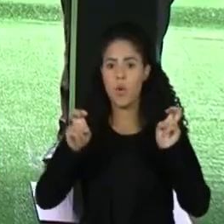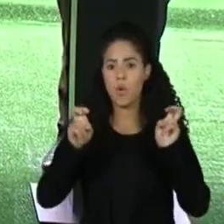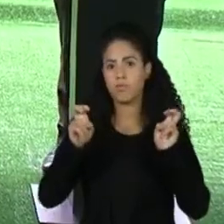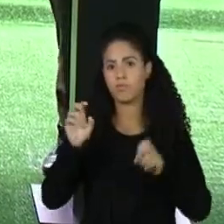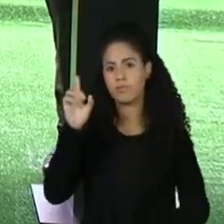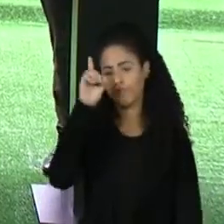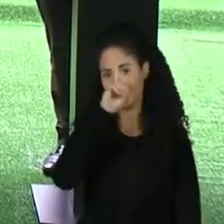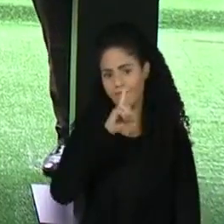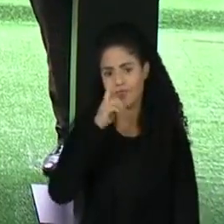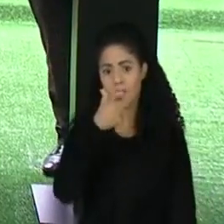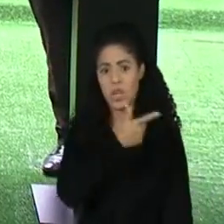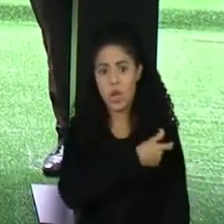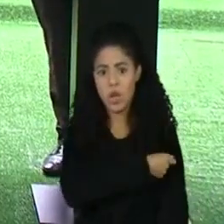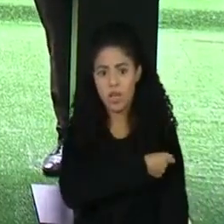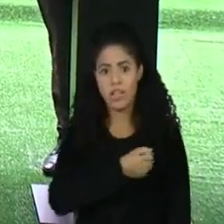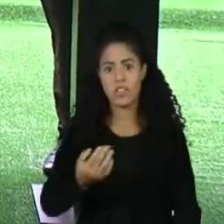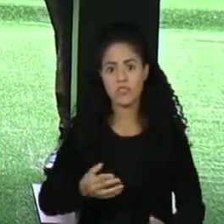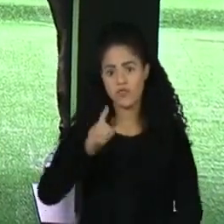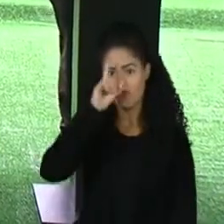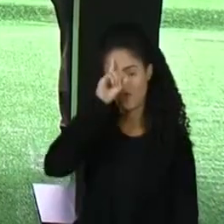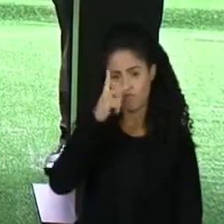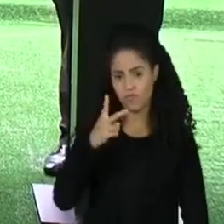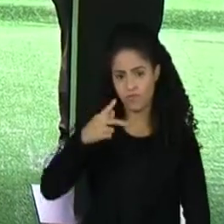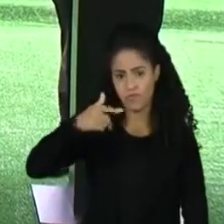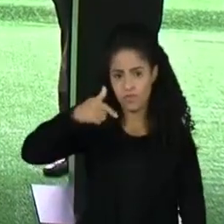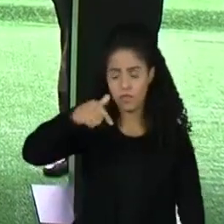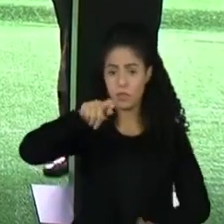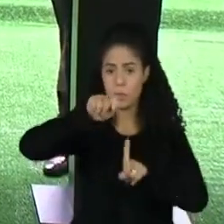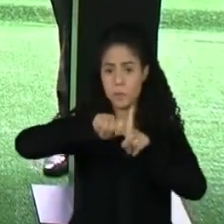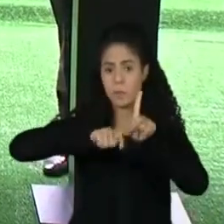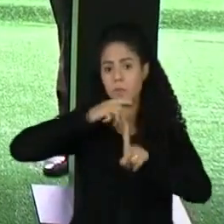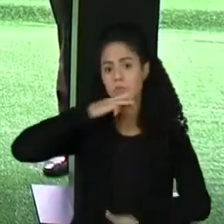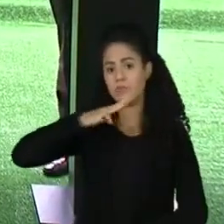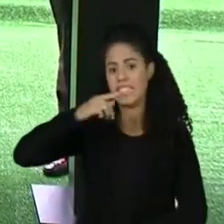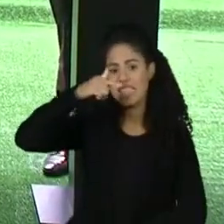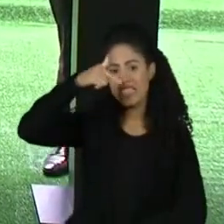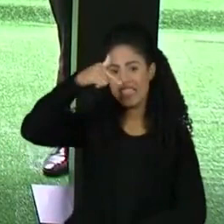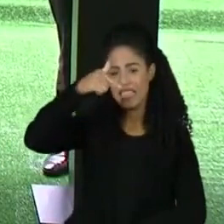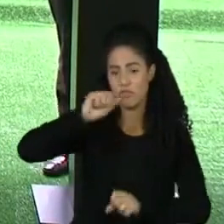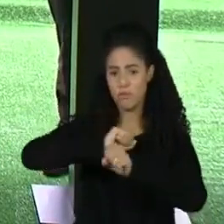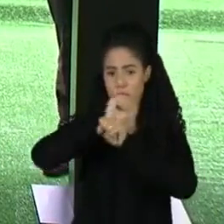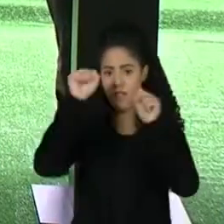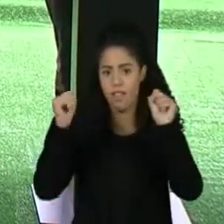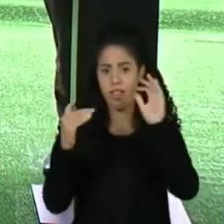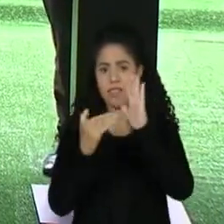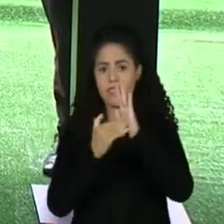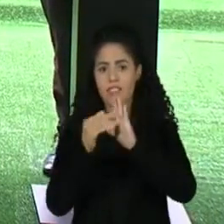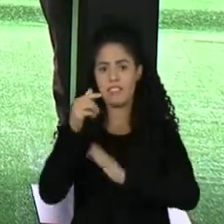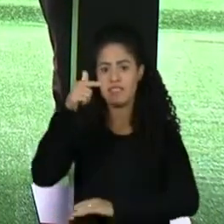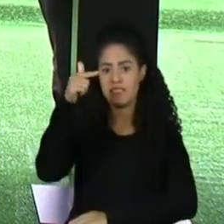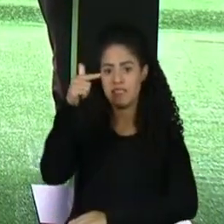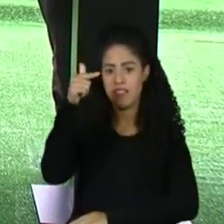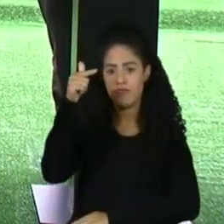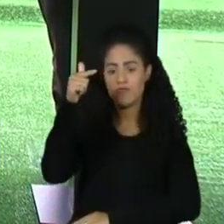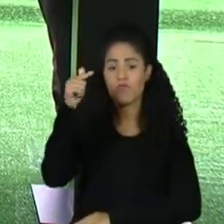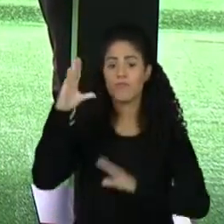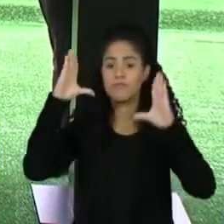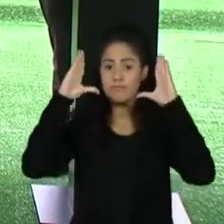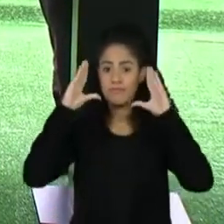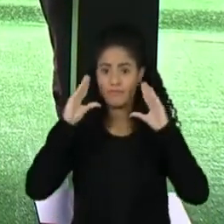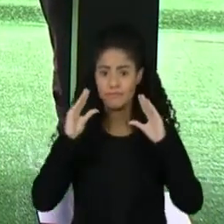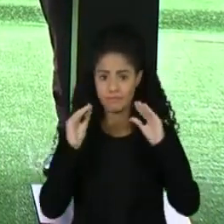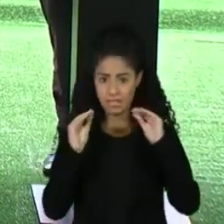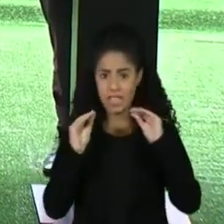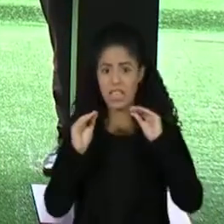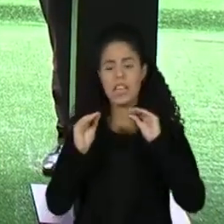Olá neste domingo dia 27 de Março das sete horas da manhã até às sete horas da noite nós teremos 5.000 unidades